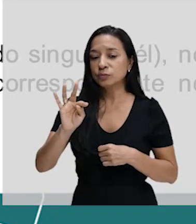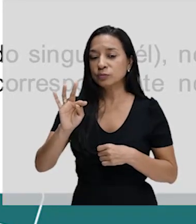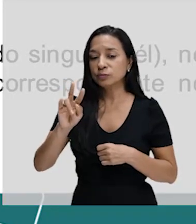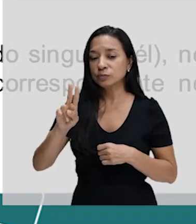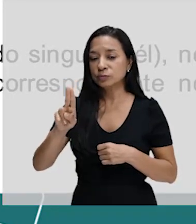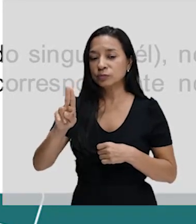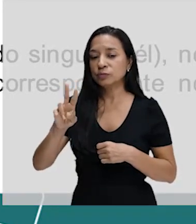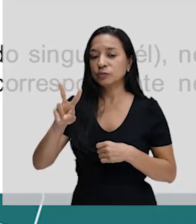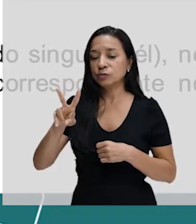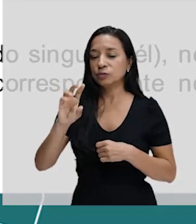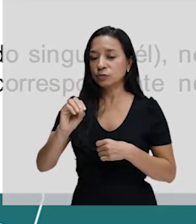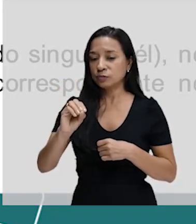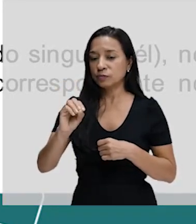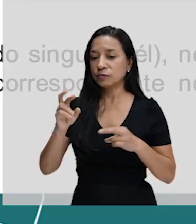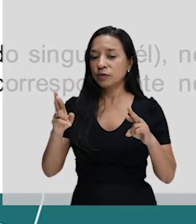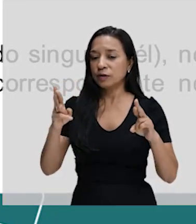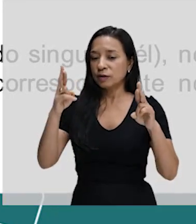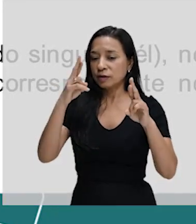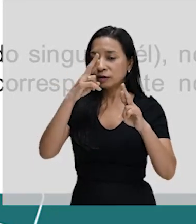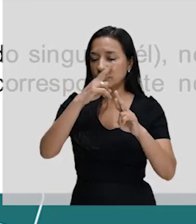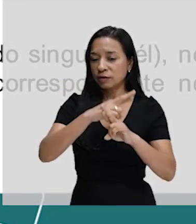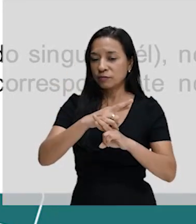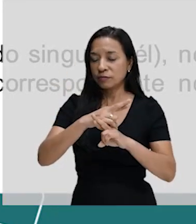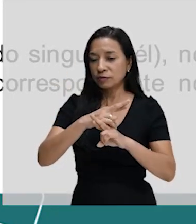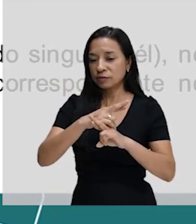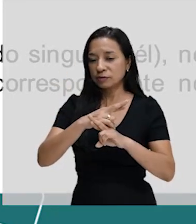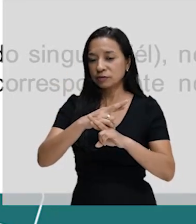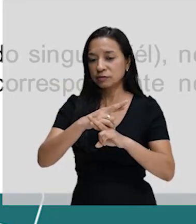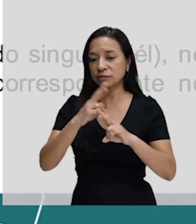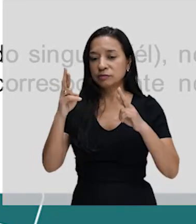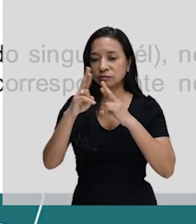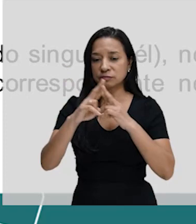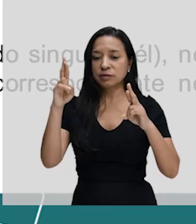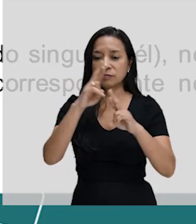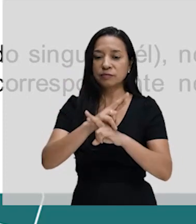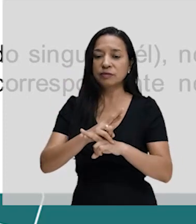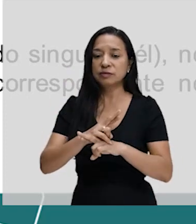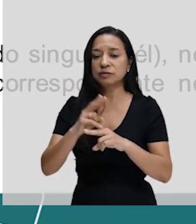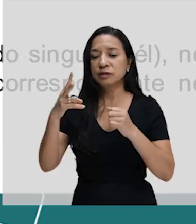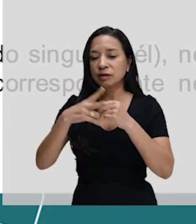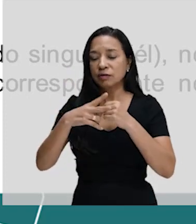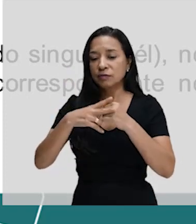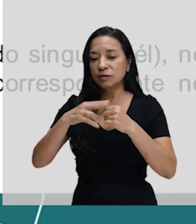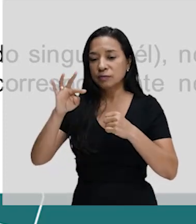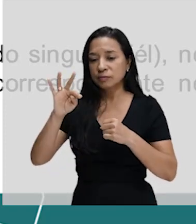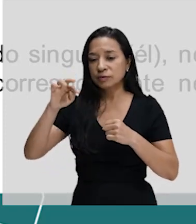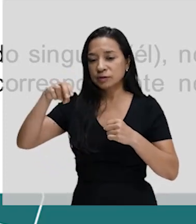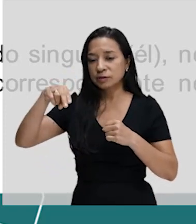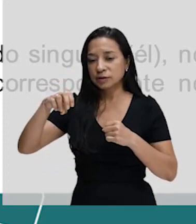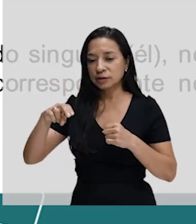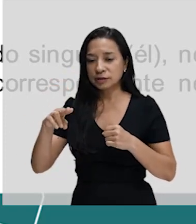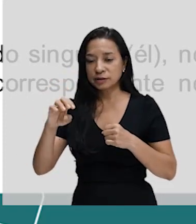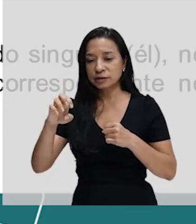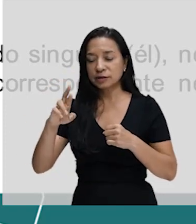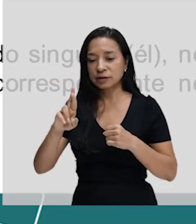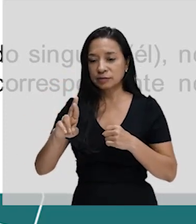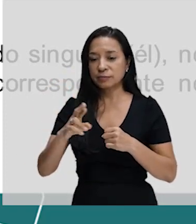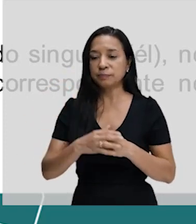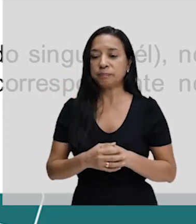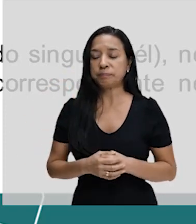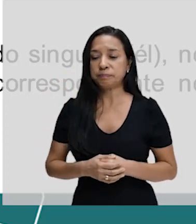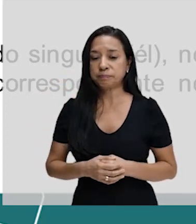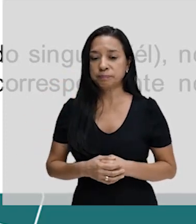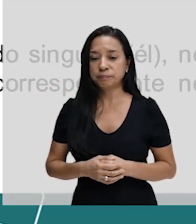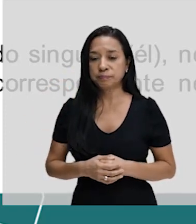ao verbo tener, na terceira pessoa do singular, el tener, né? No tempo pretérito